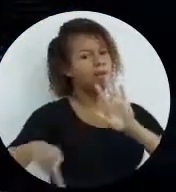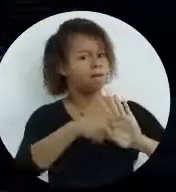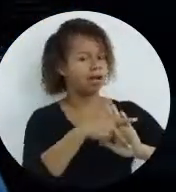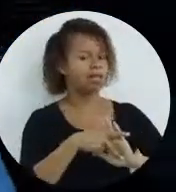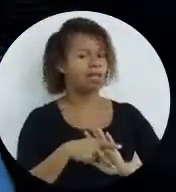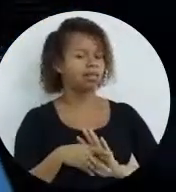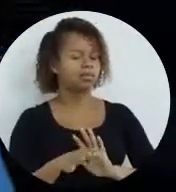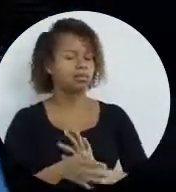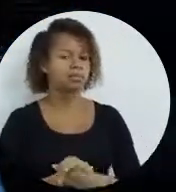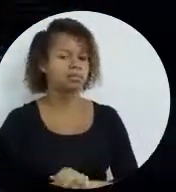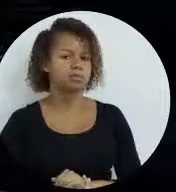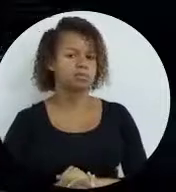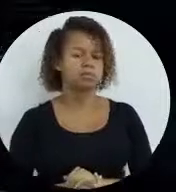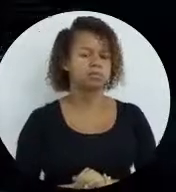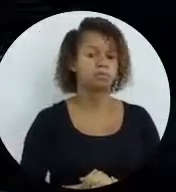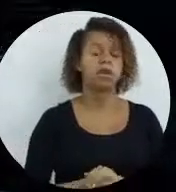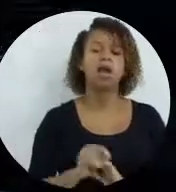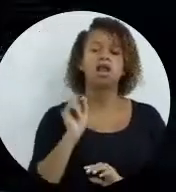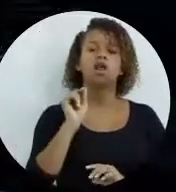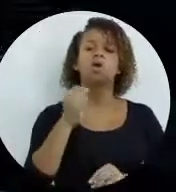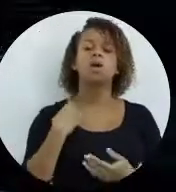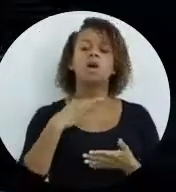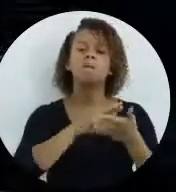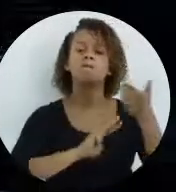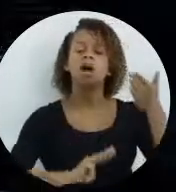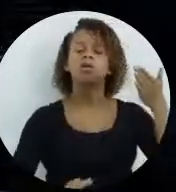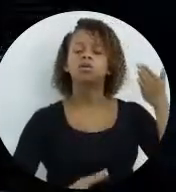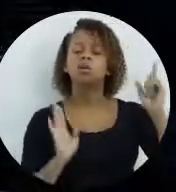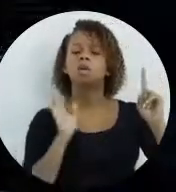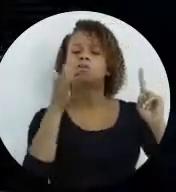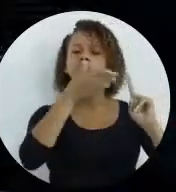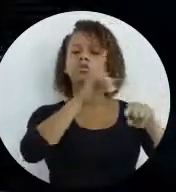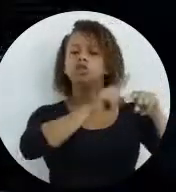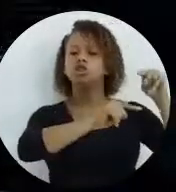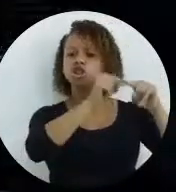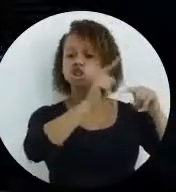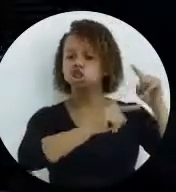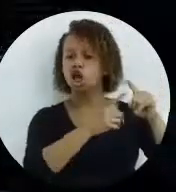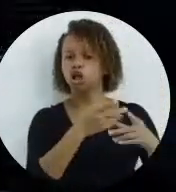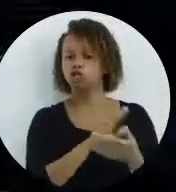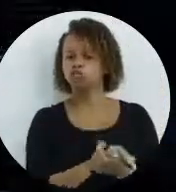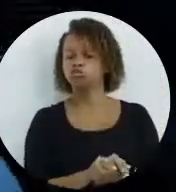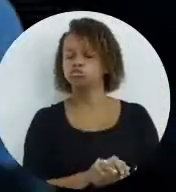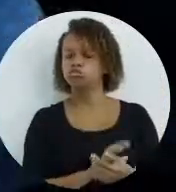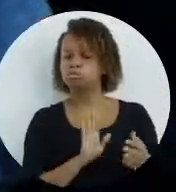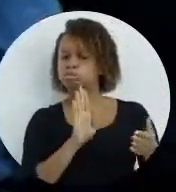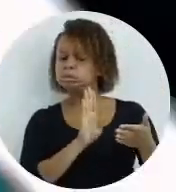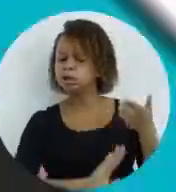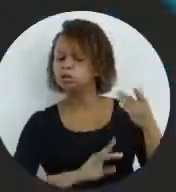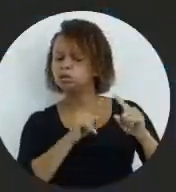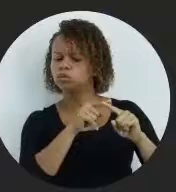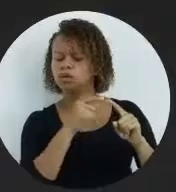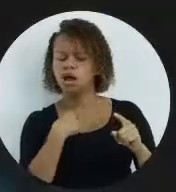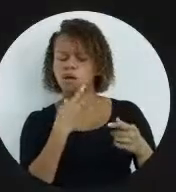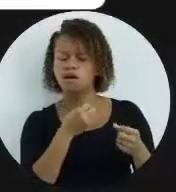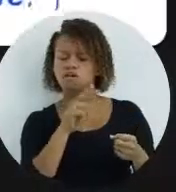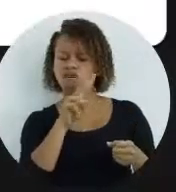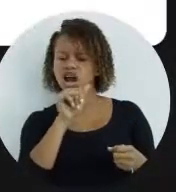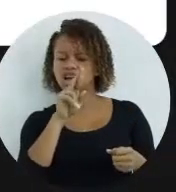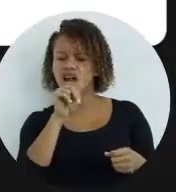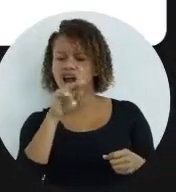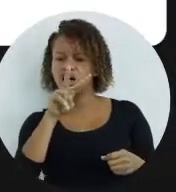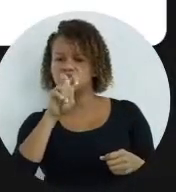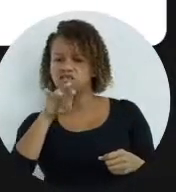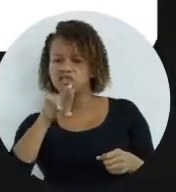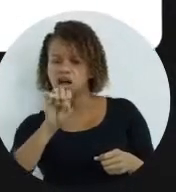propriedades. E o que é um método de um objeto? Em JavaScript, um método de um objeto é uma variável